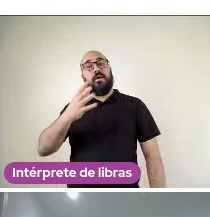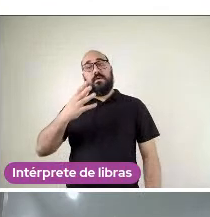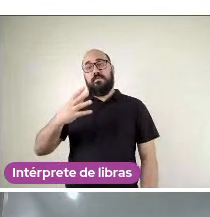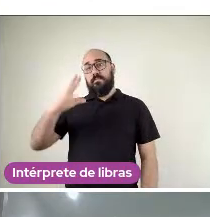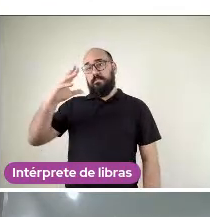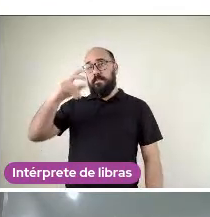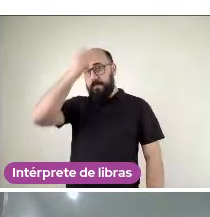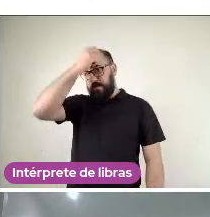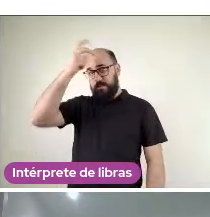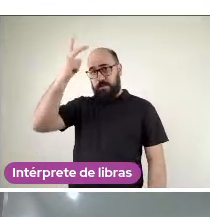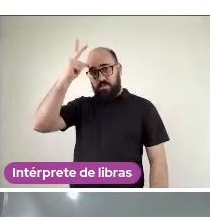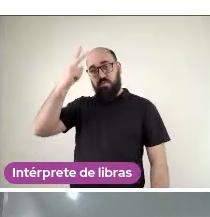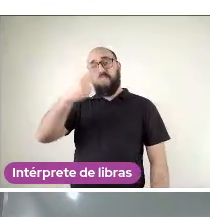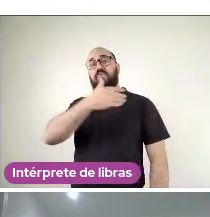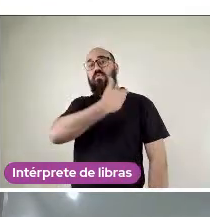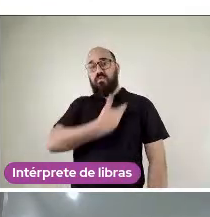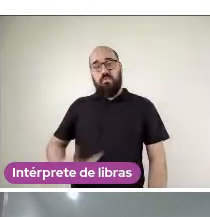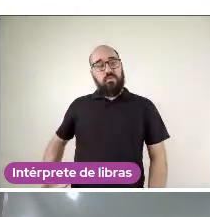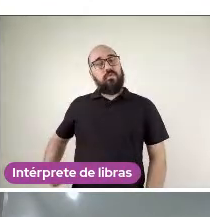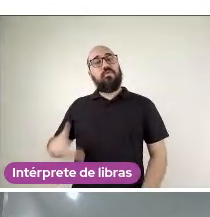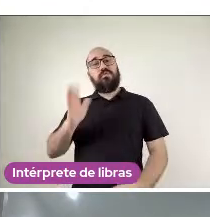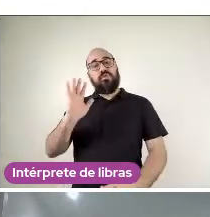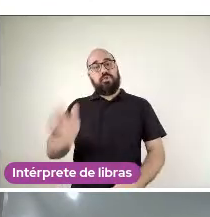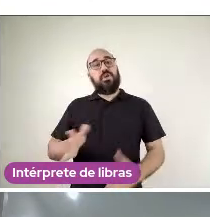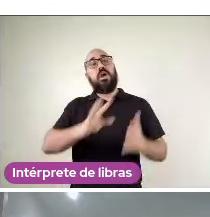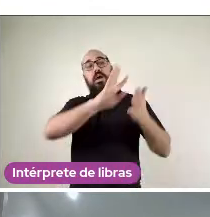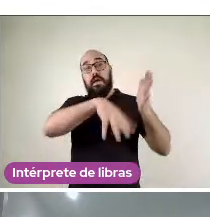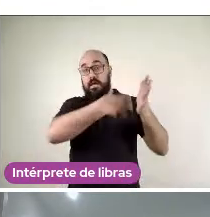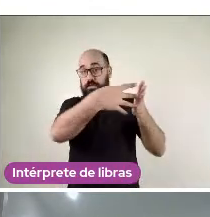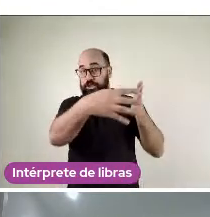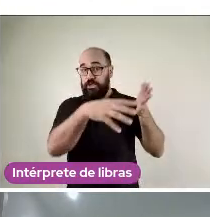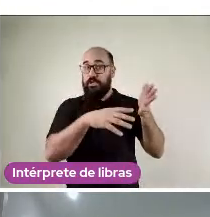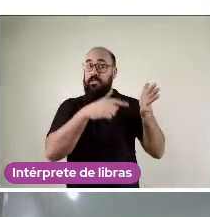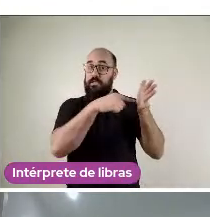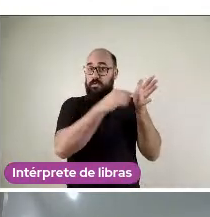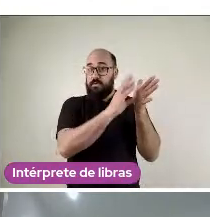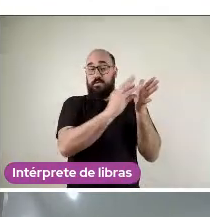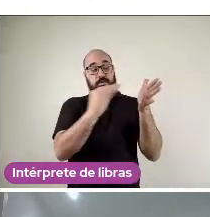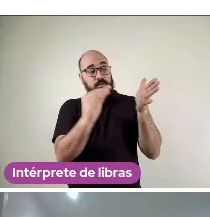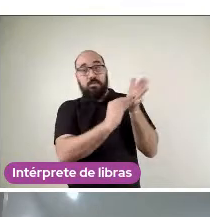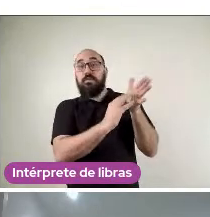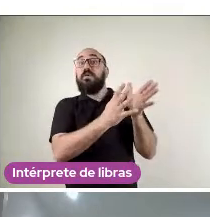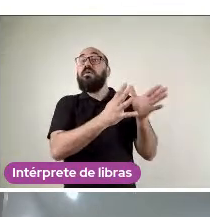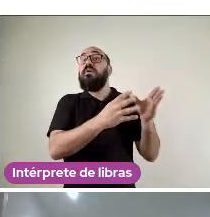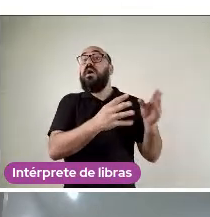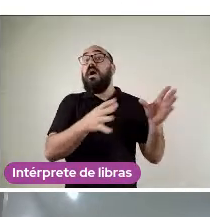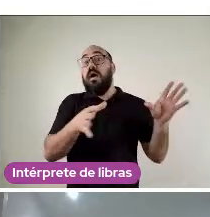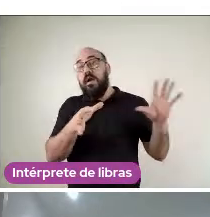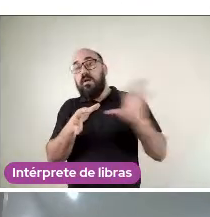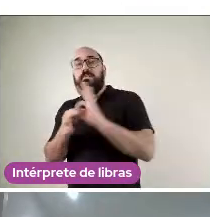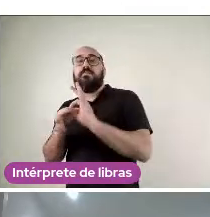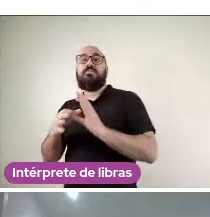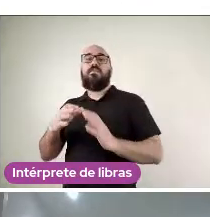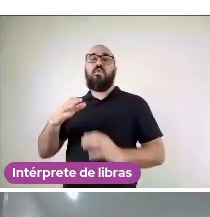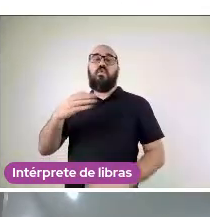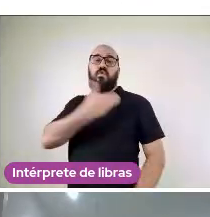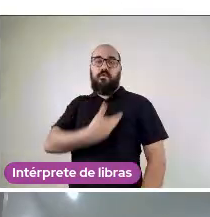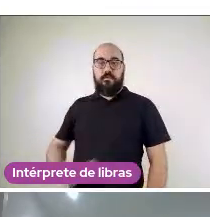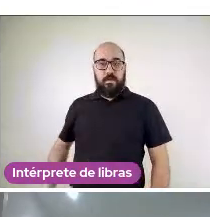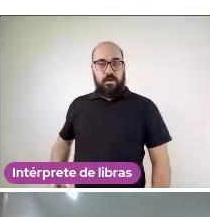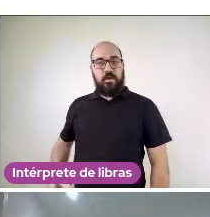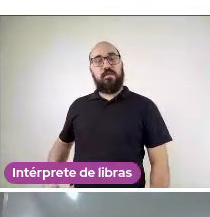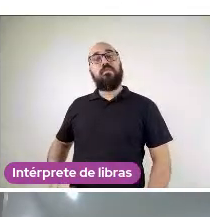Rio, de uma forma geral, trazer essa agenda oceânica para a cidade e essa formulação de diversos